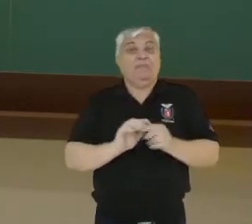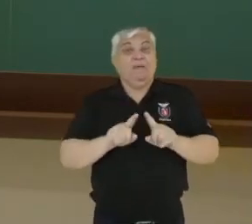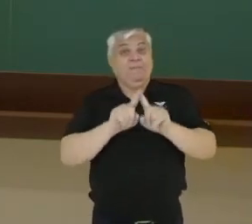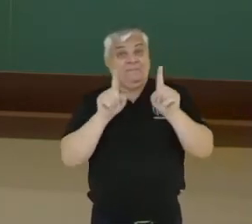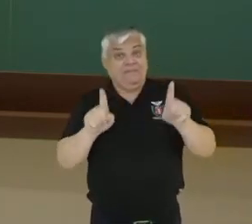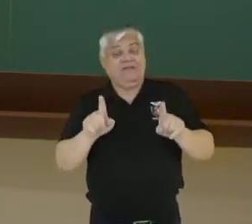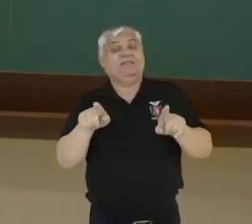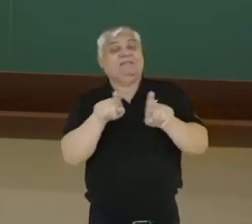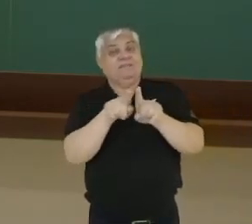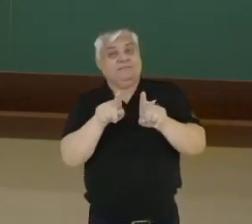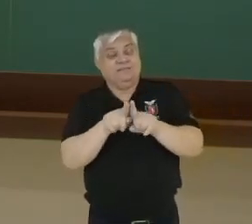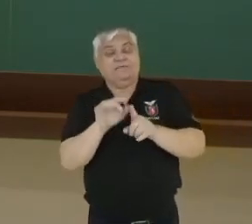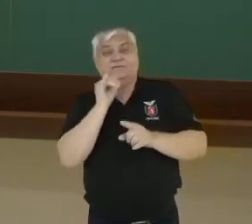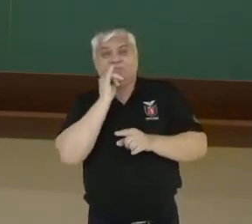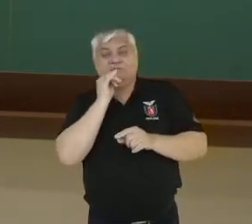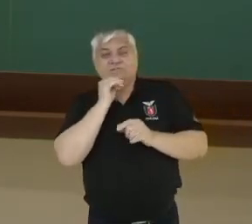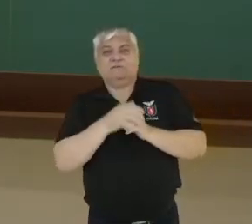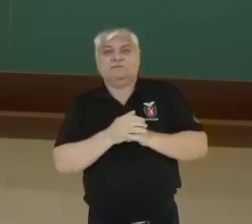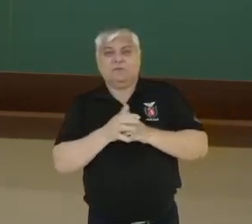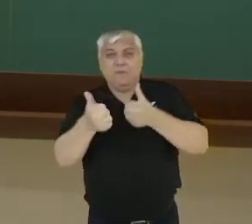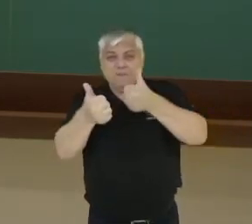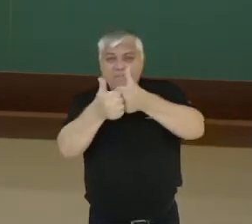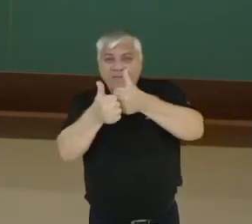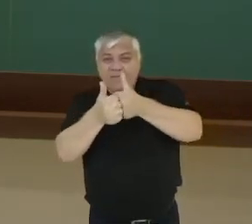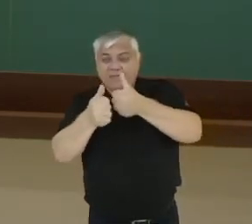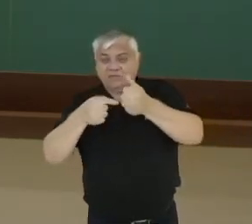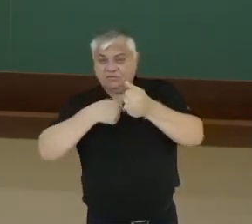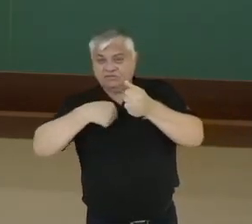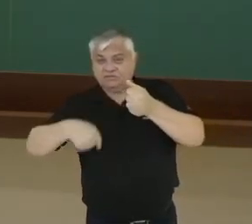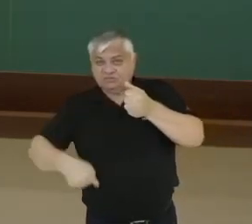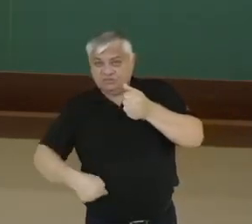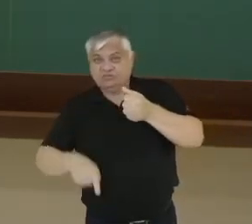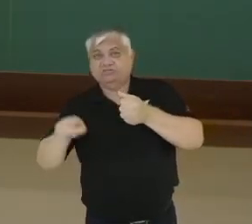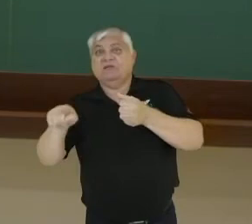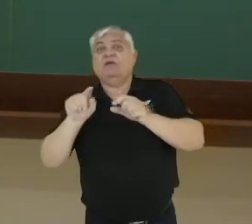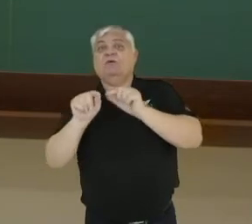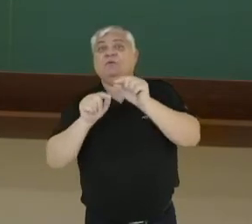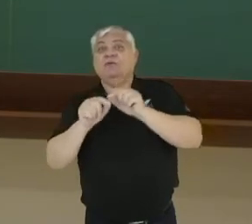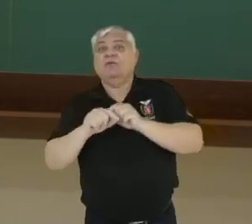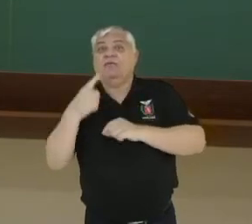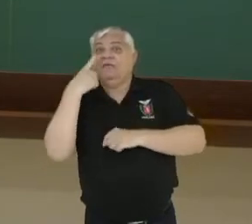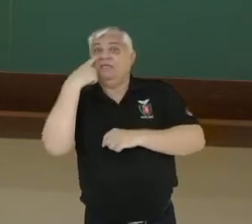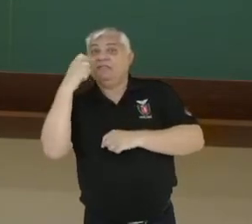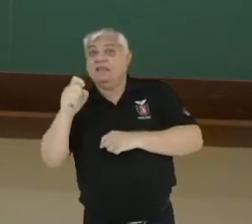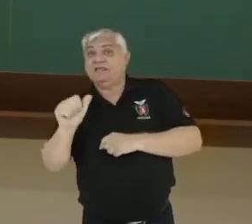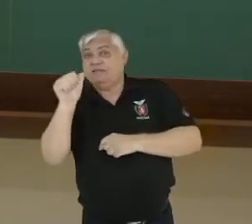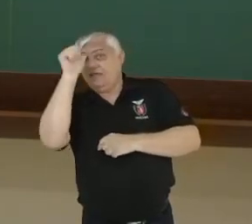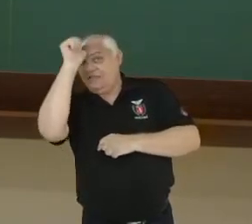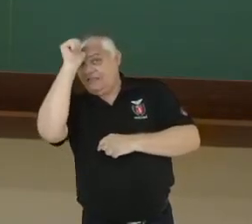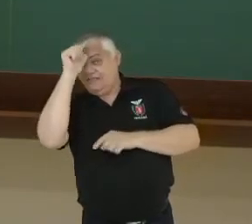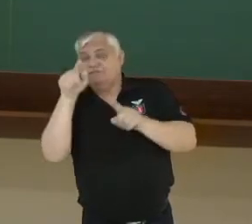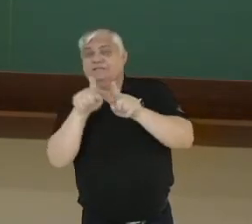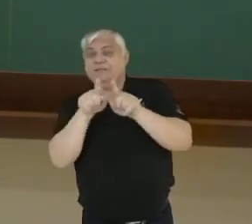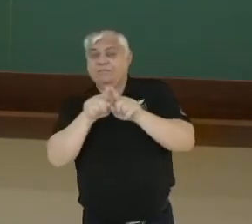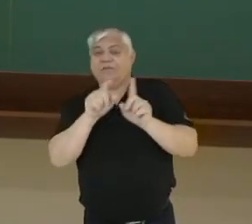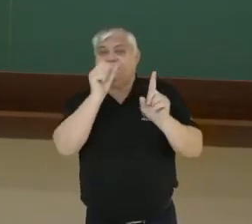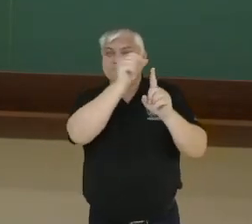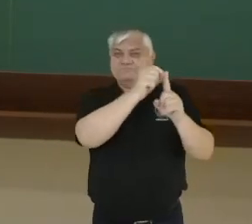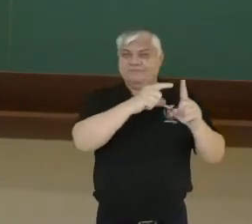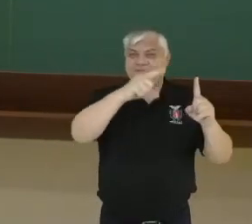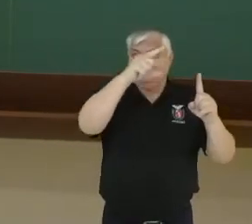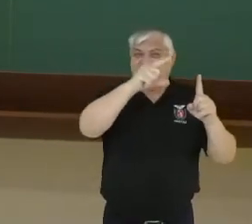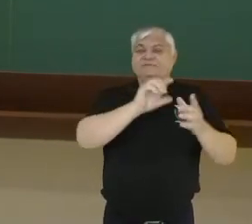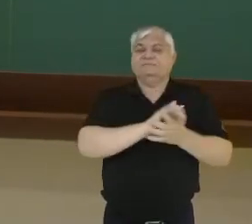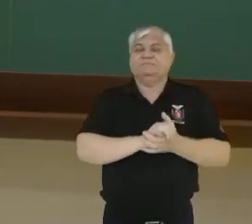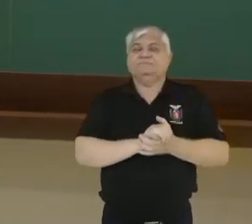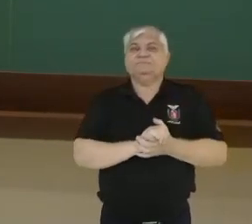a estrutura de proximidade com a China muito interessa tanto a Índia quanto o Paquistão, além